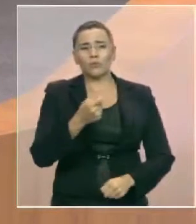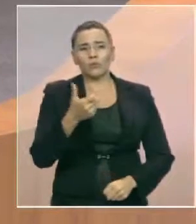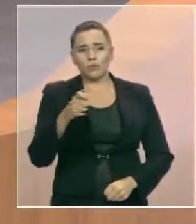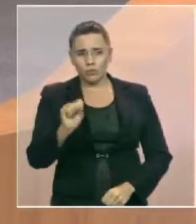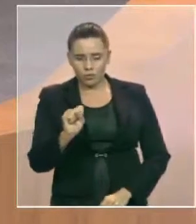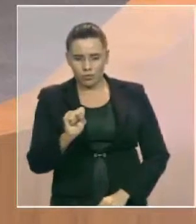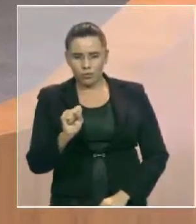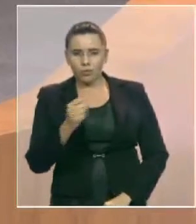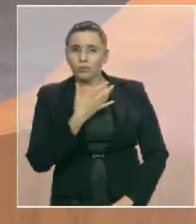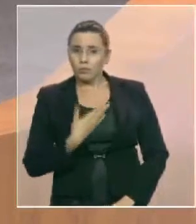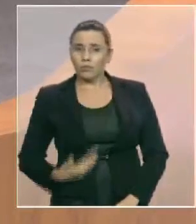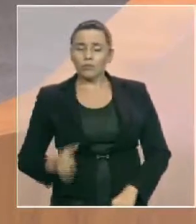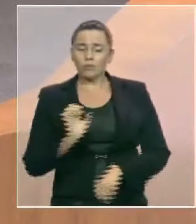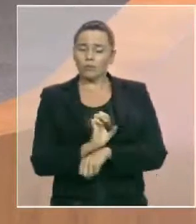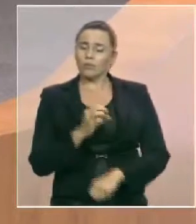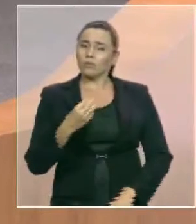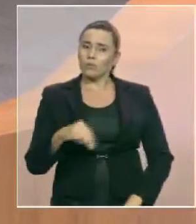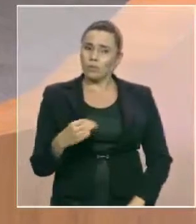prevê